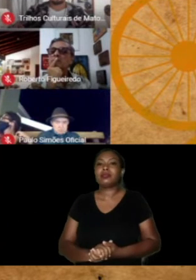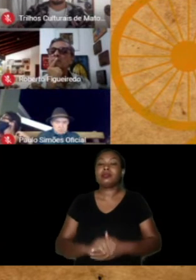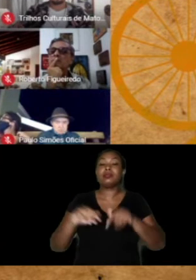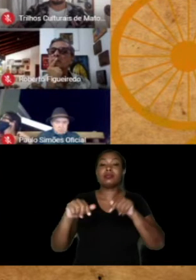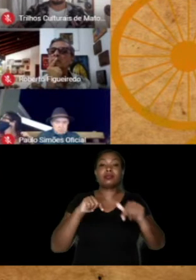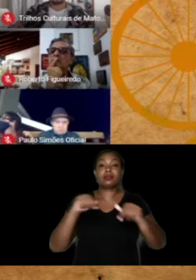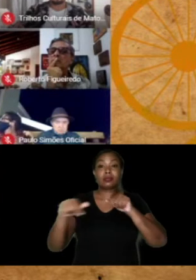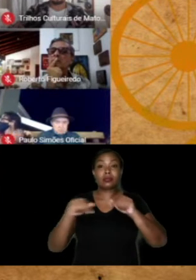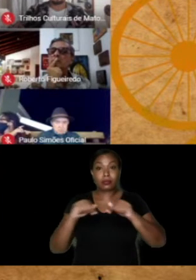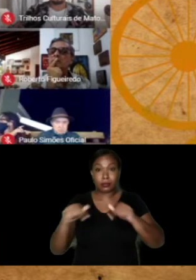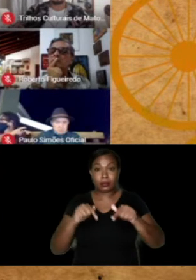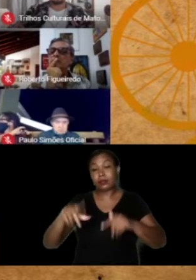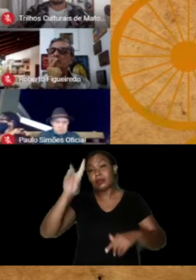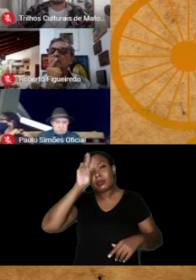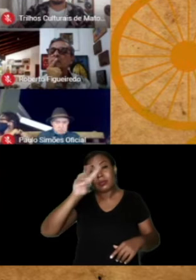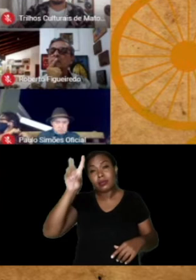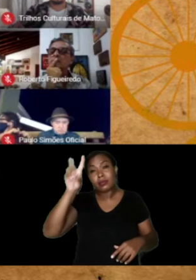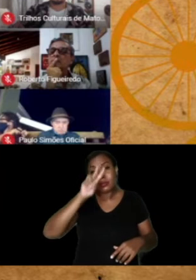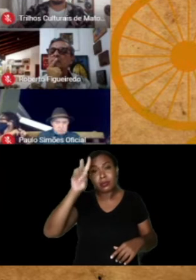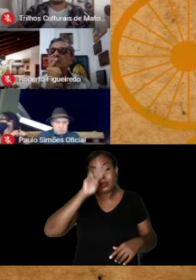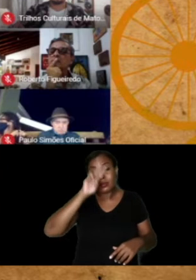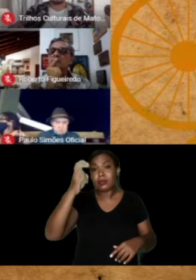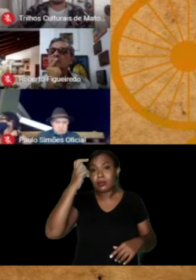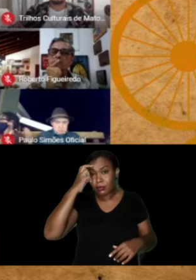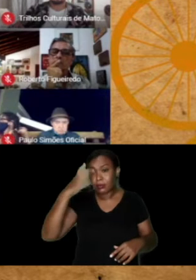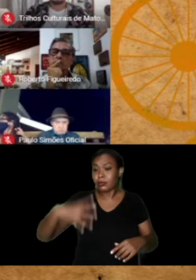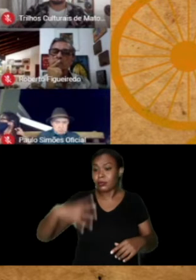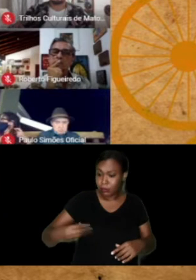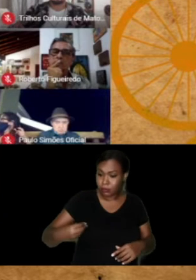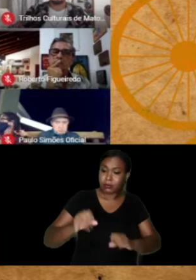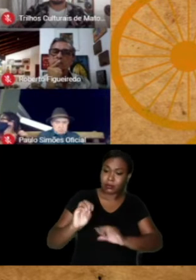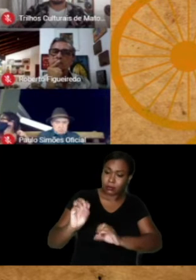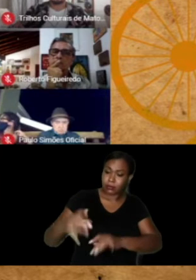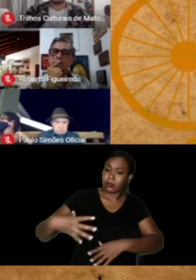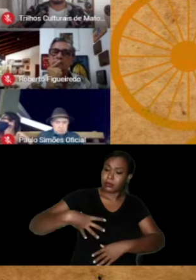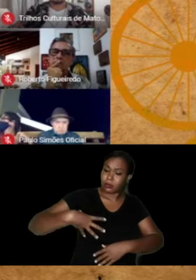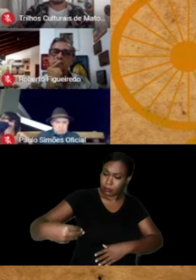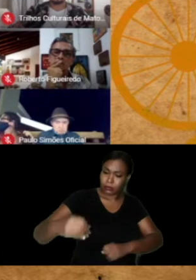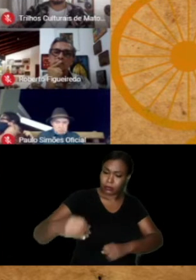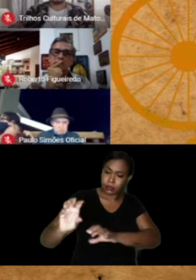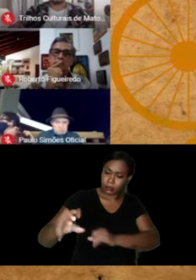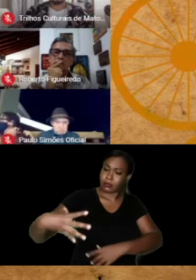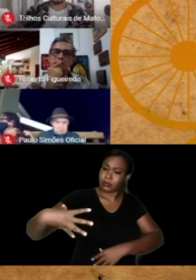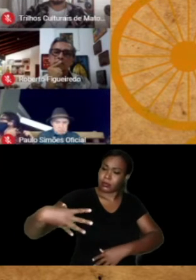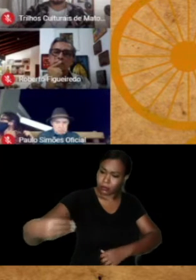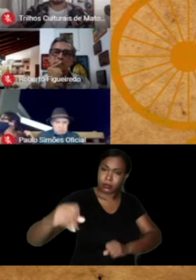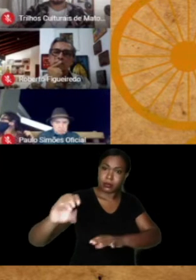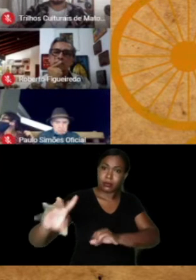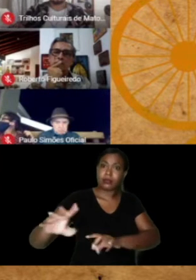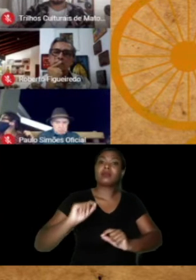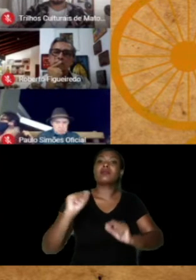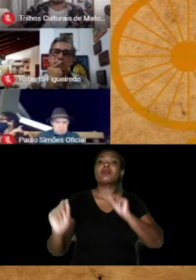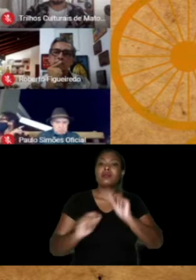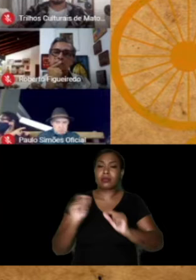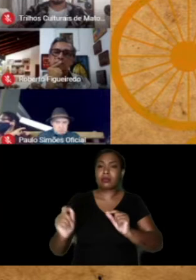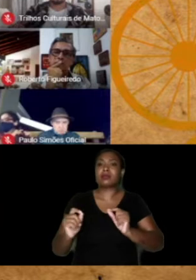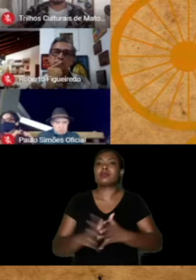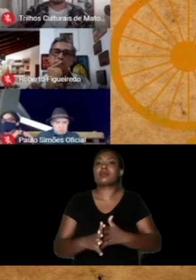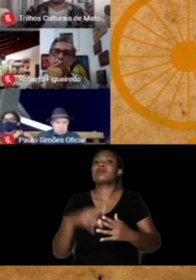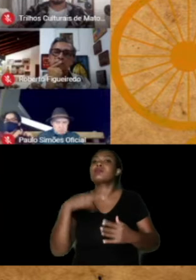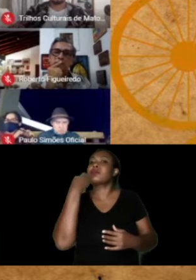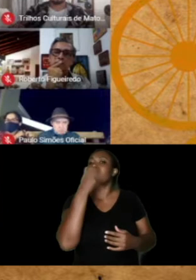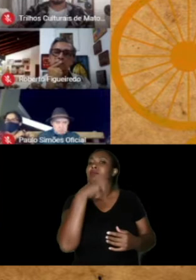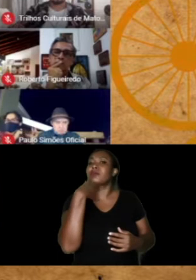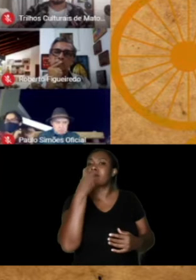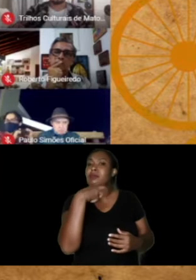e a história, ele foi passado. Quem faz esse papel da oralidade com muita propriedade são